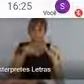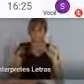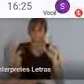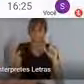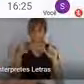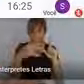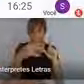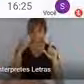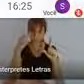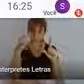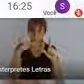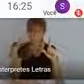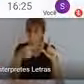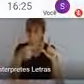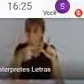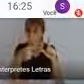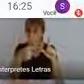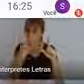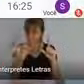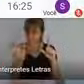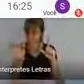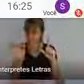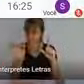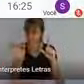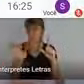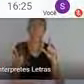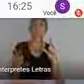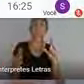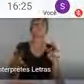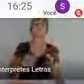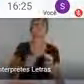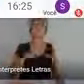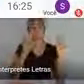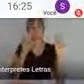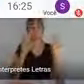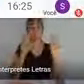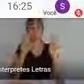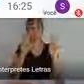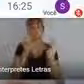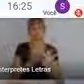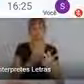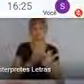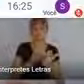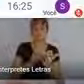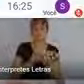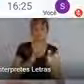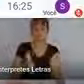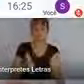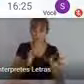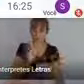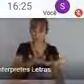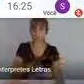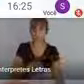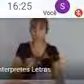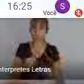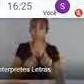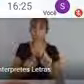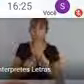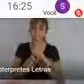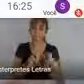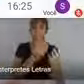Sim, chegou sim, Regis. Ok, então, o tema da nossa fala nessa tarde é este.